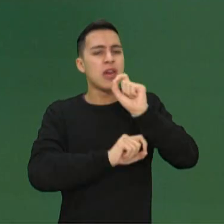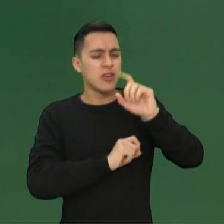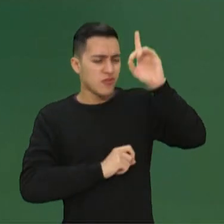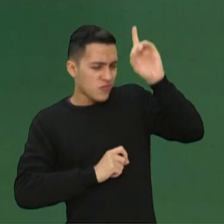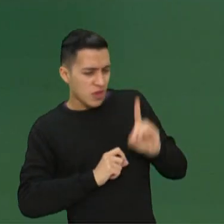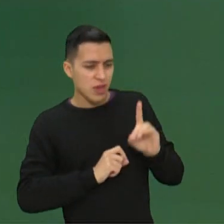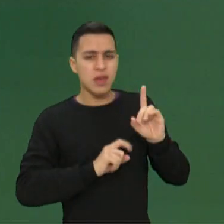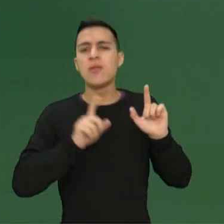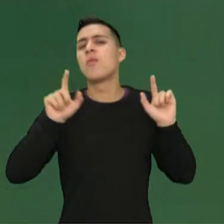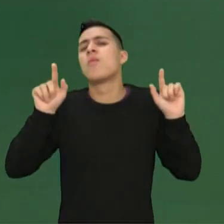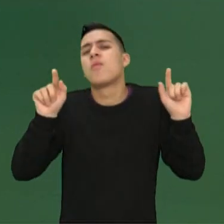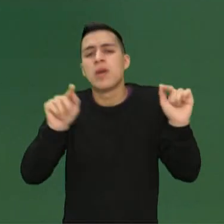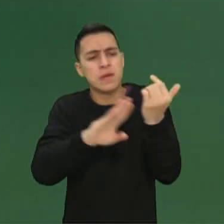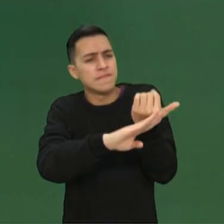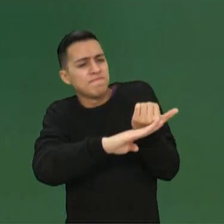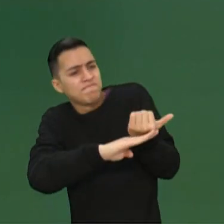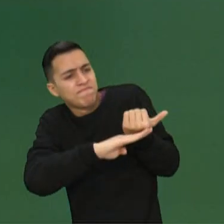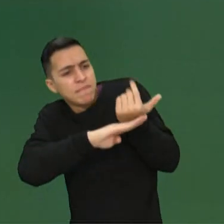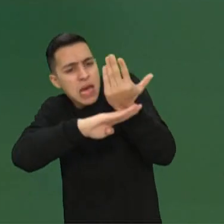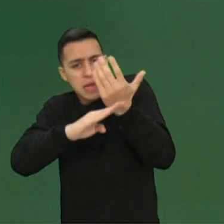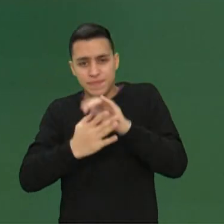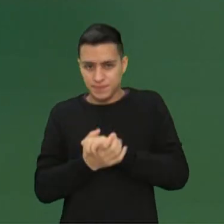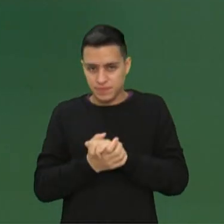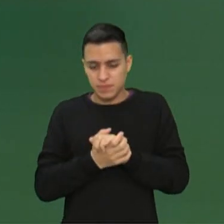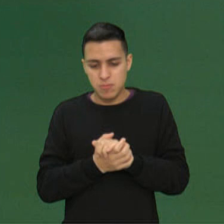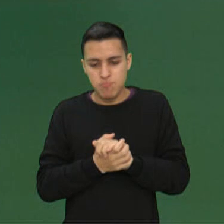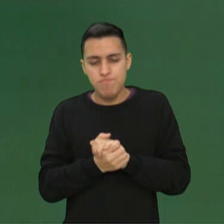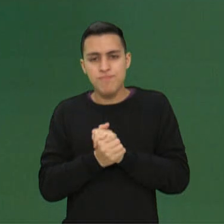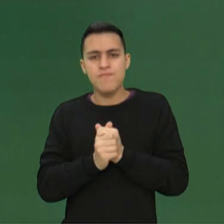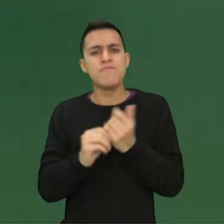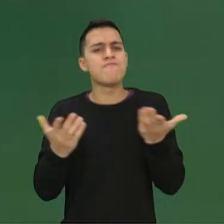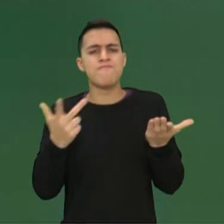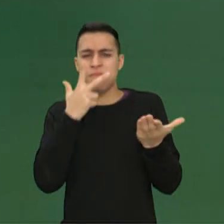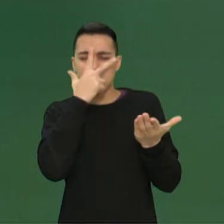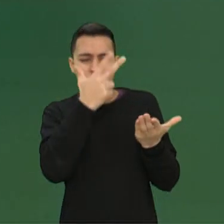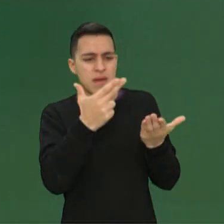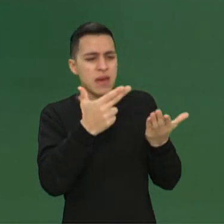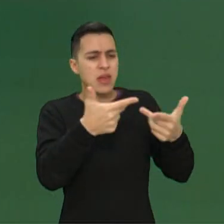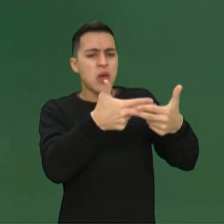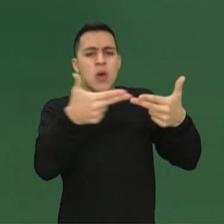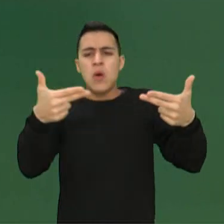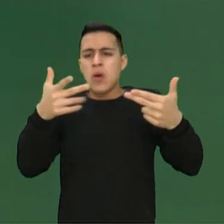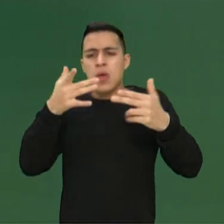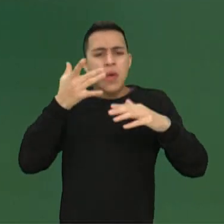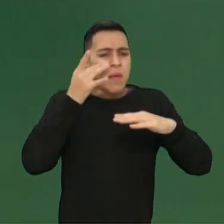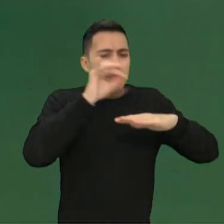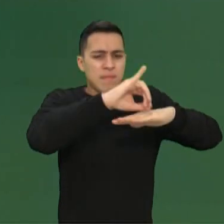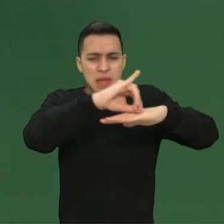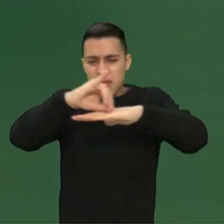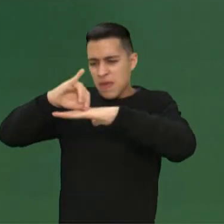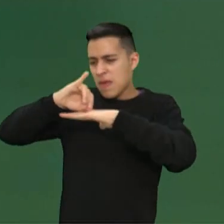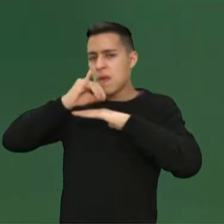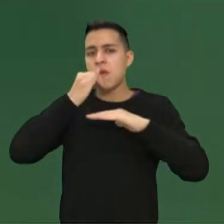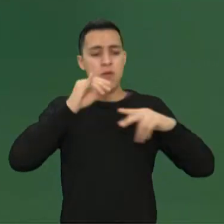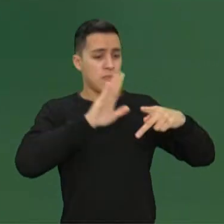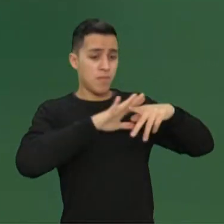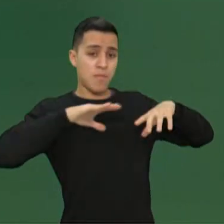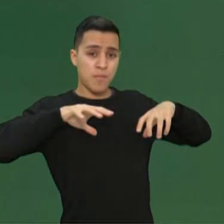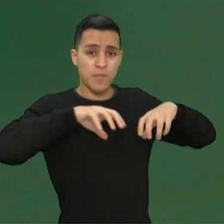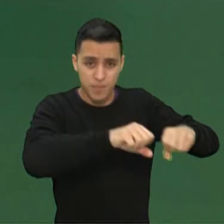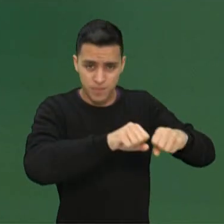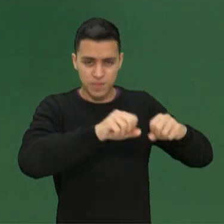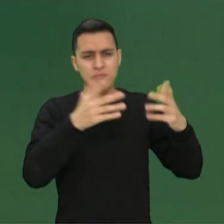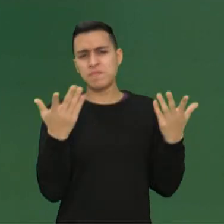pensar, né, no que é exterior a você. Ou seja, a relação sua nos objetos materiais, como, por exemplo, a questão da propriedade,